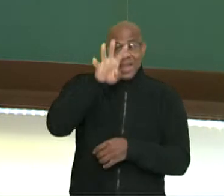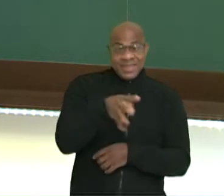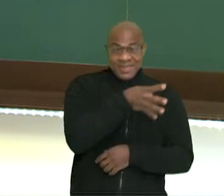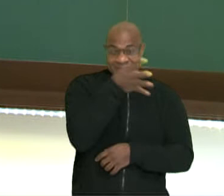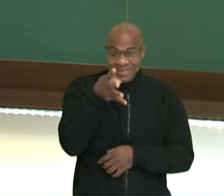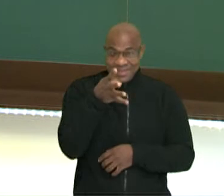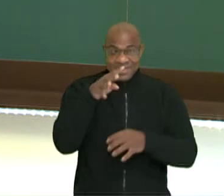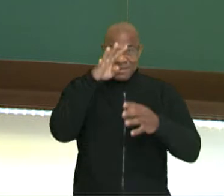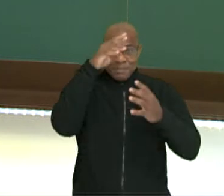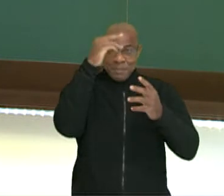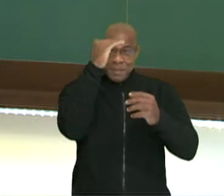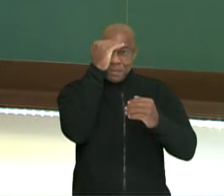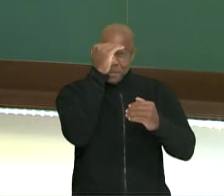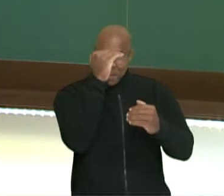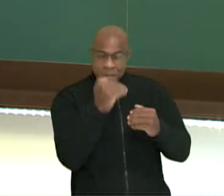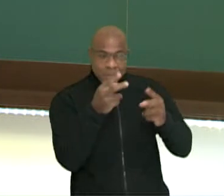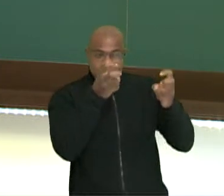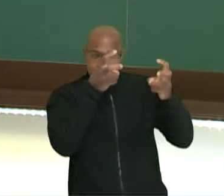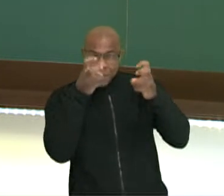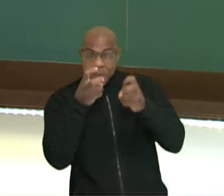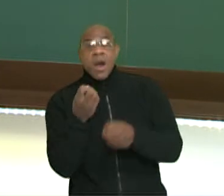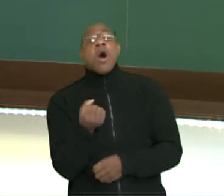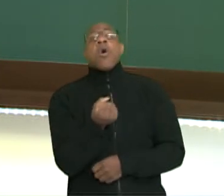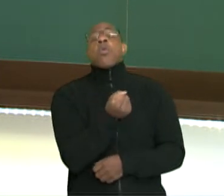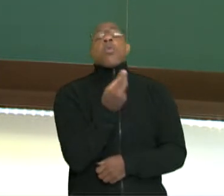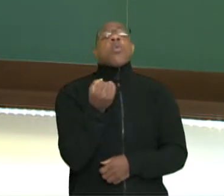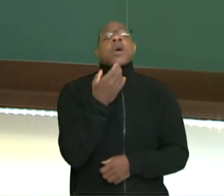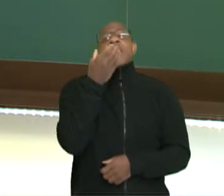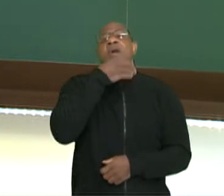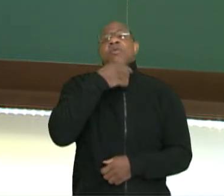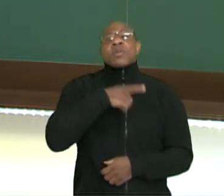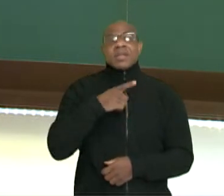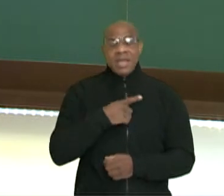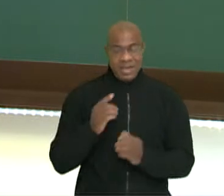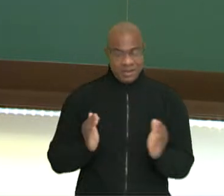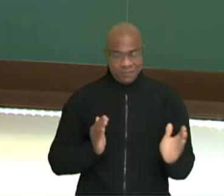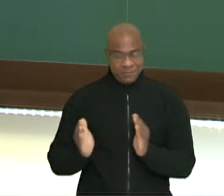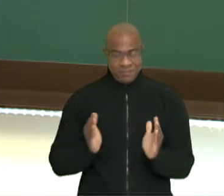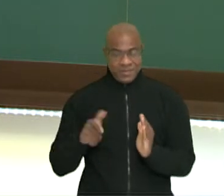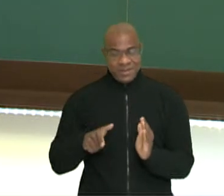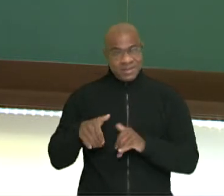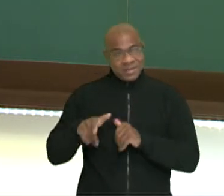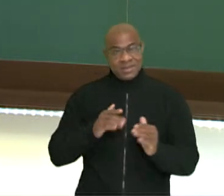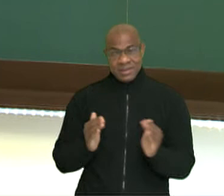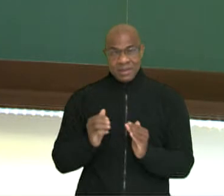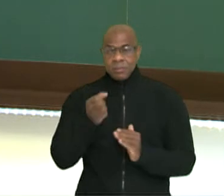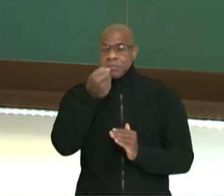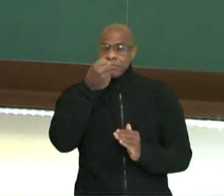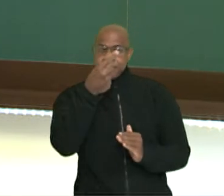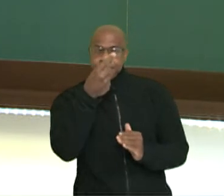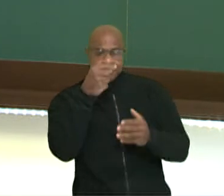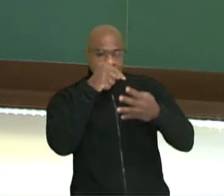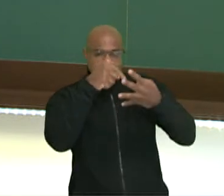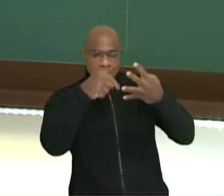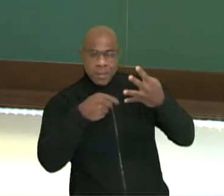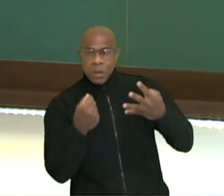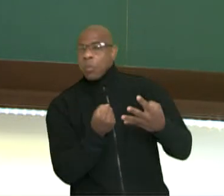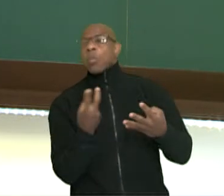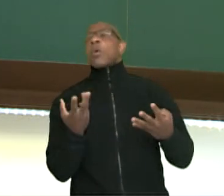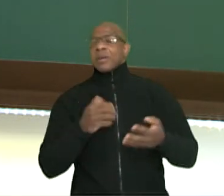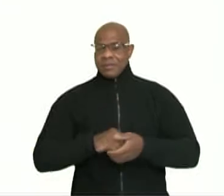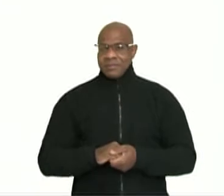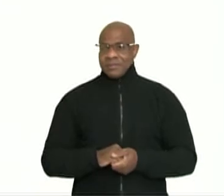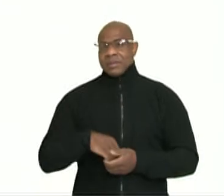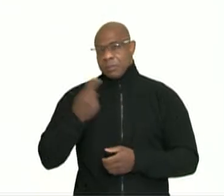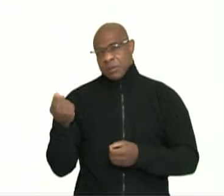de setembro e você vai contar quantas frutas estão na safra, tá bom? Aí depois ela que invente fazer o bolo com todas essas frutas. Conta aí que eu